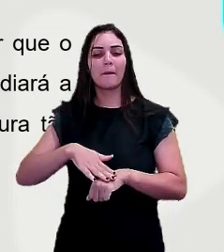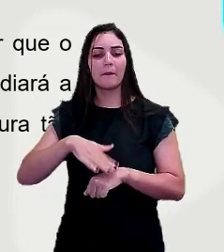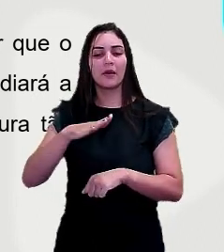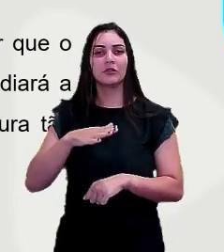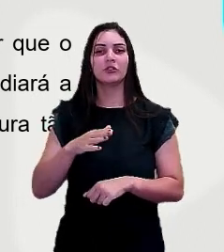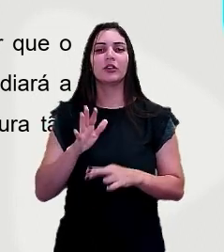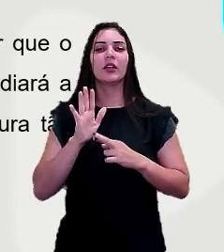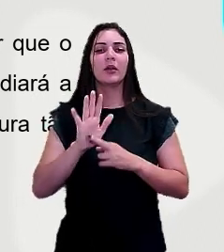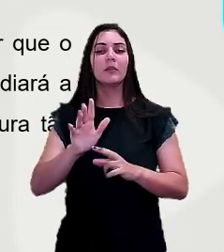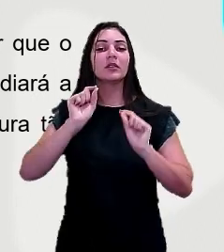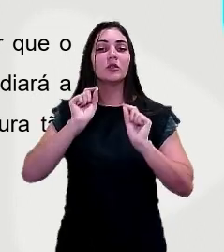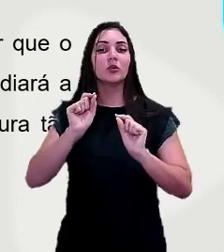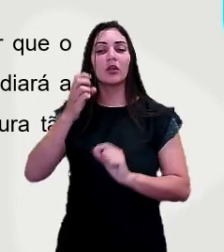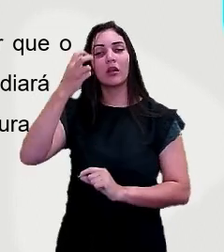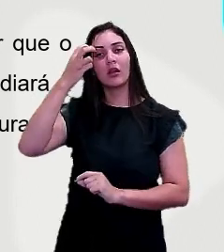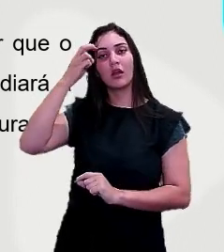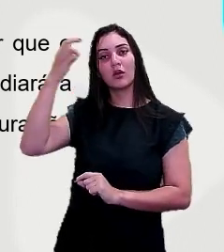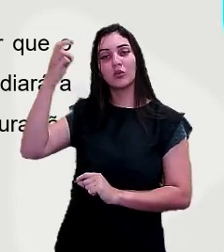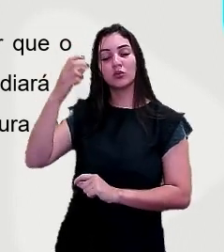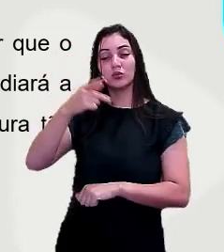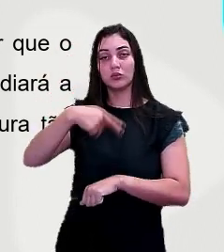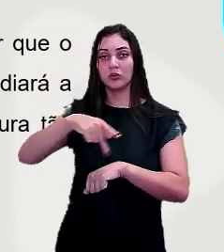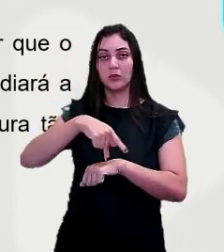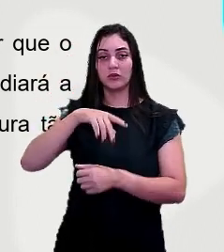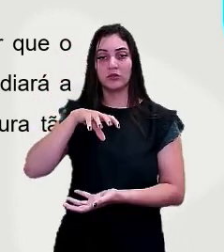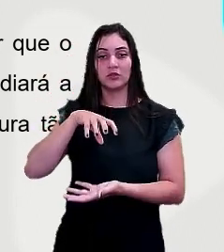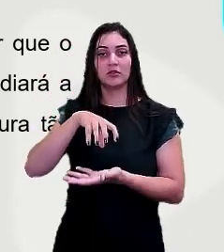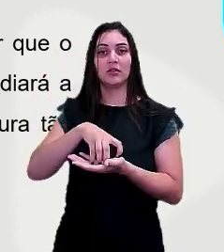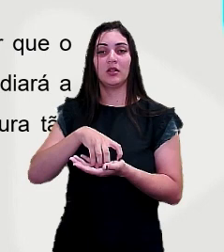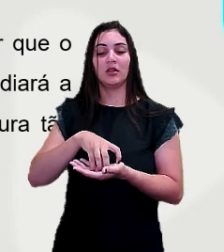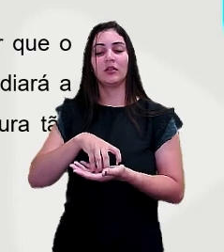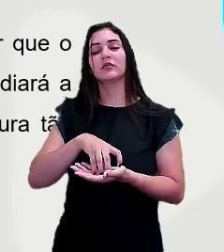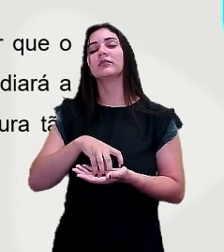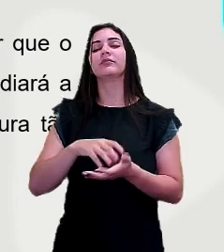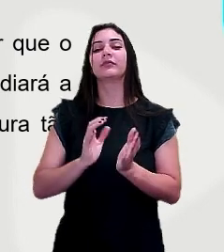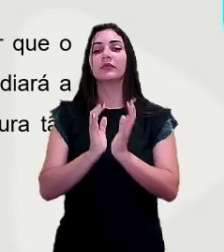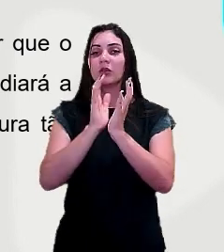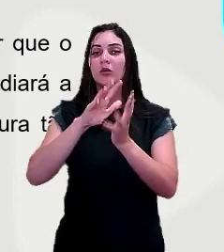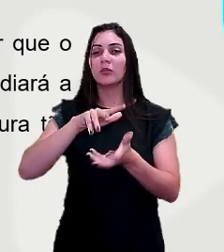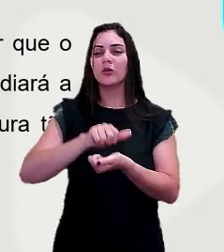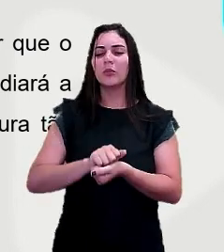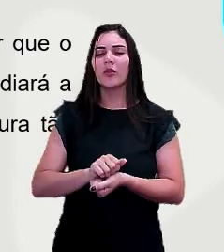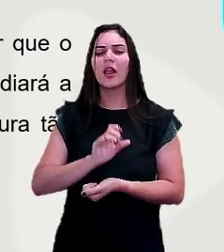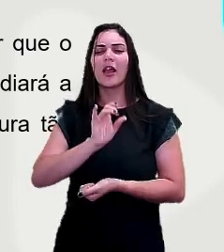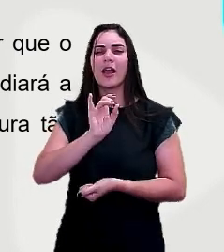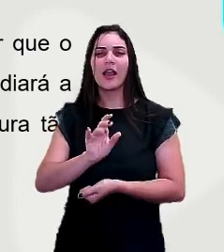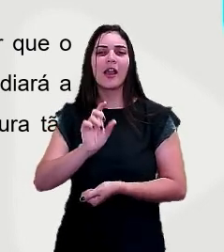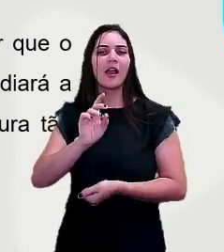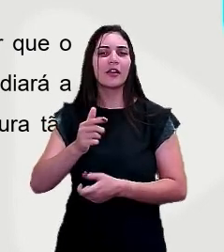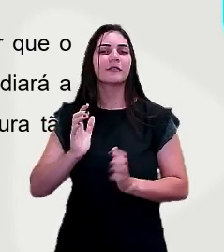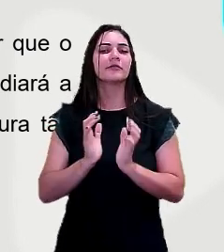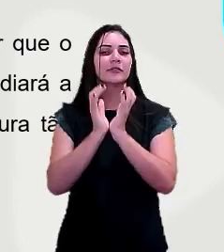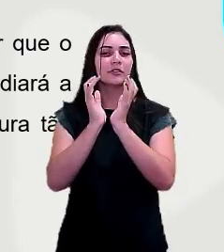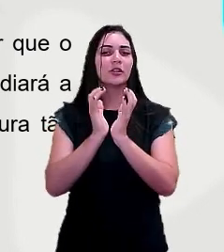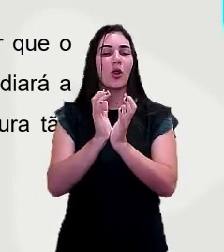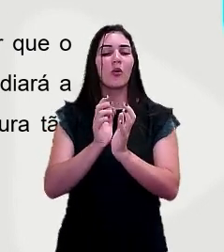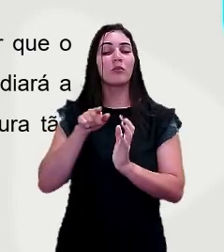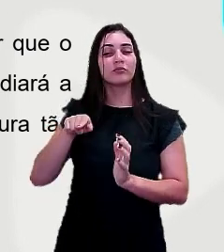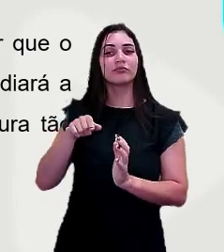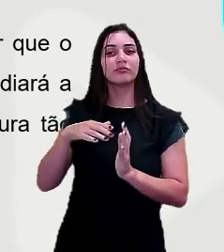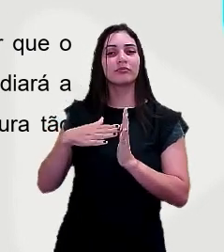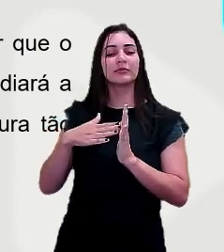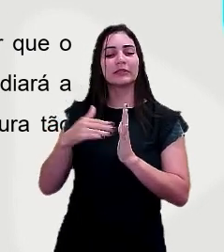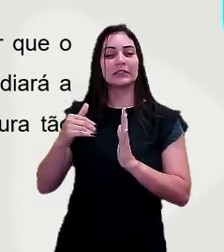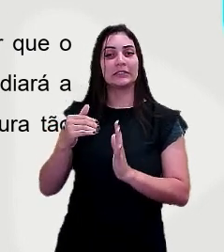cultura do país que sediará a Copa do Mundo. A cada edição, o personagem se torna uma figura tão importante quanto as estrelas